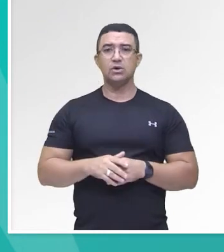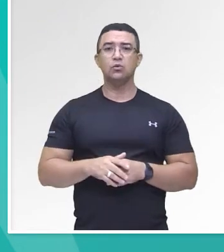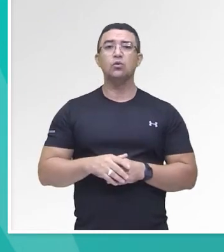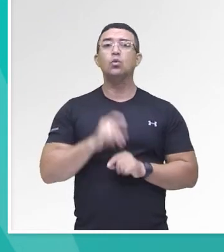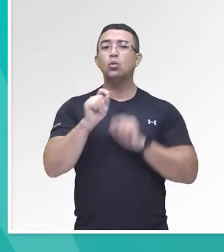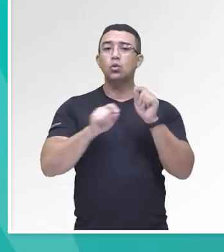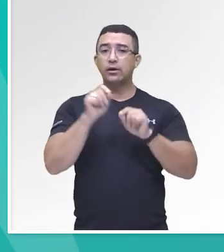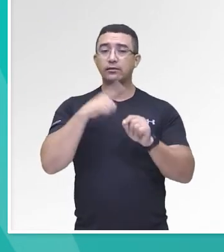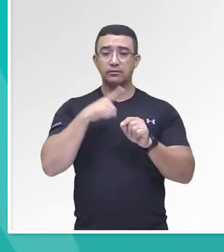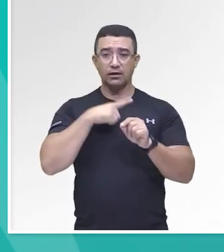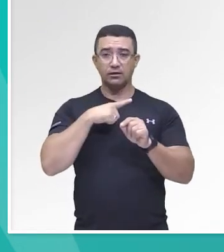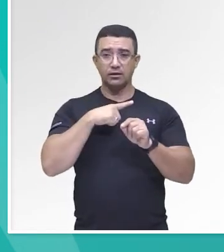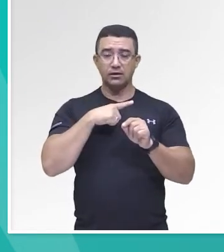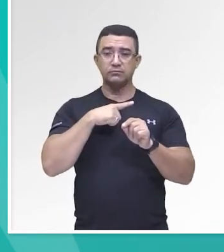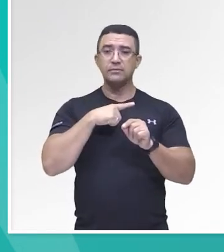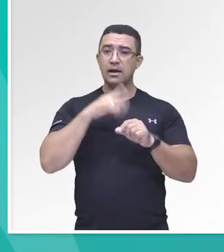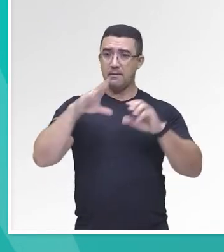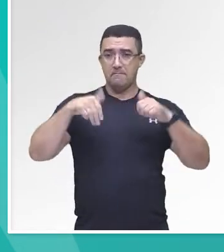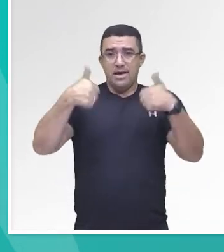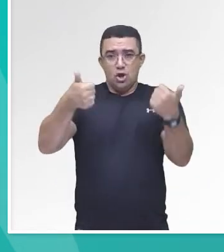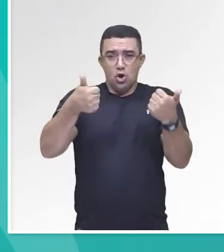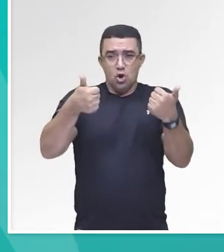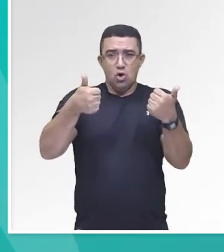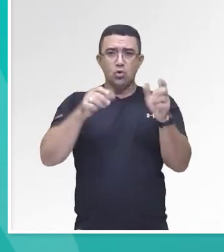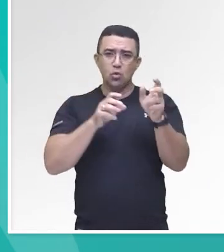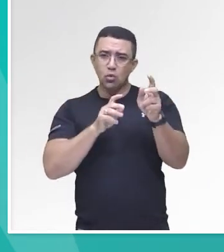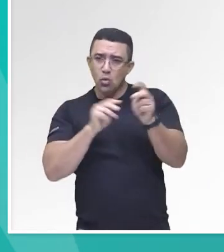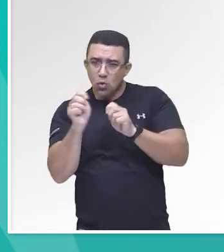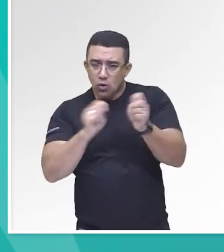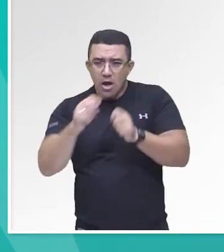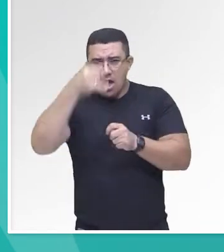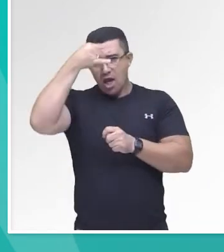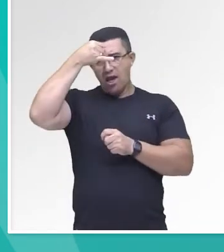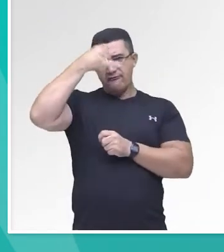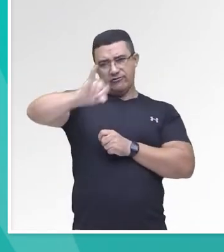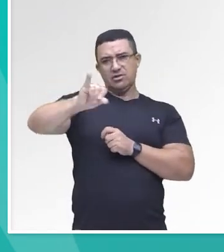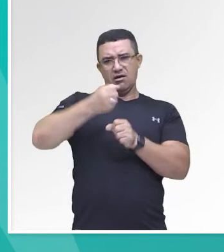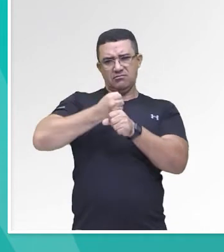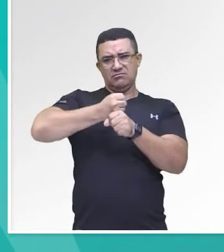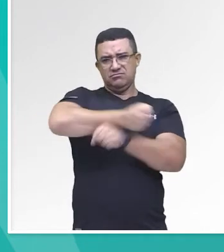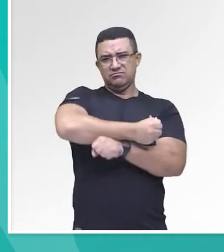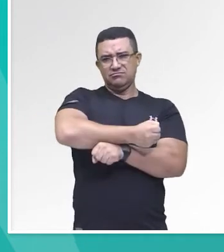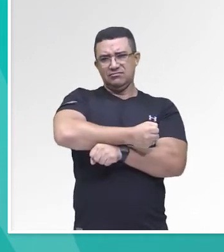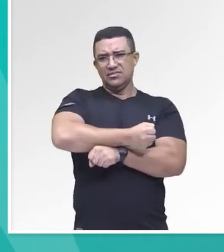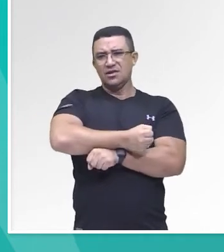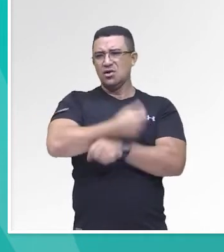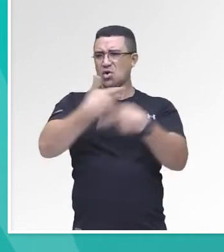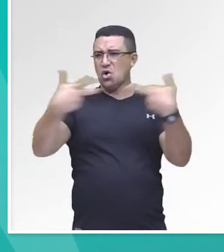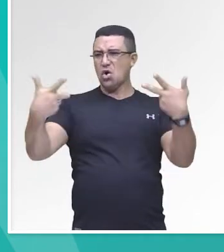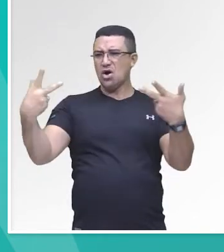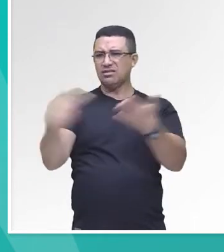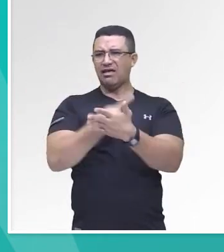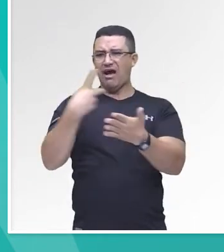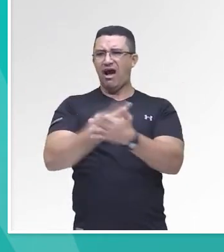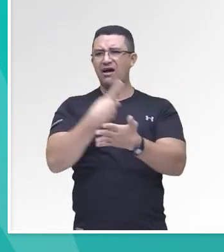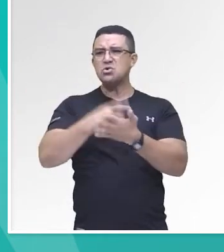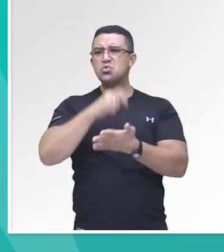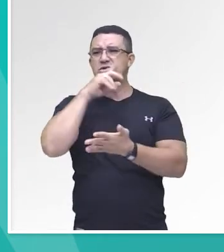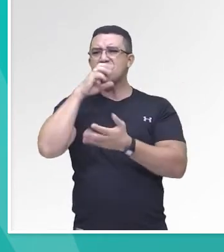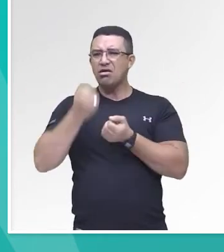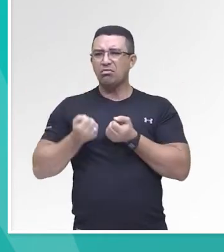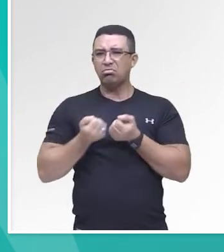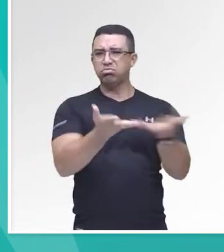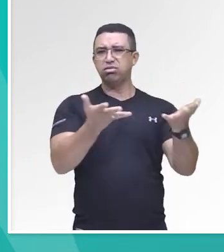se tenha um melhor controle para evitar abusos, né? Então, vamos perceber aqui que já dentro